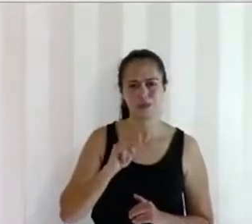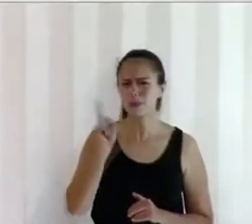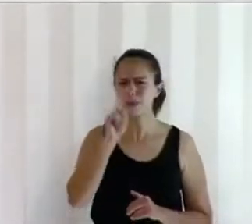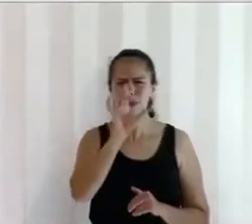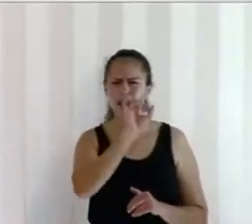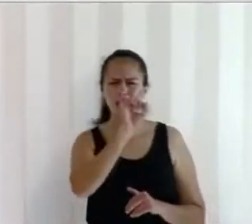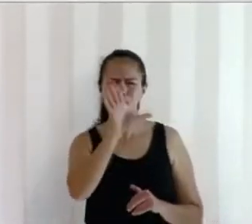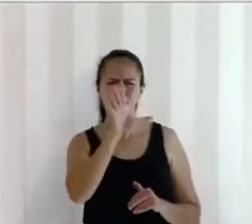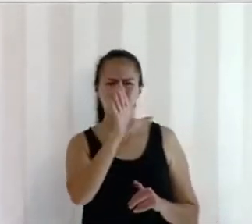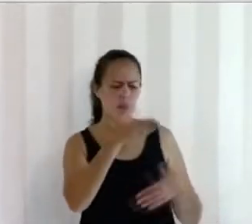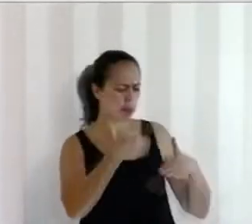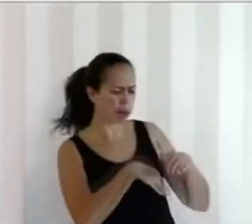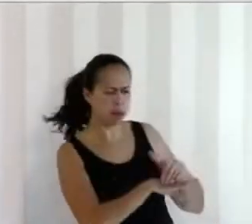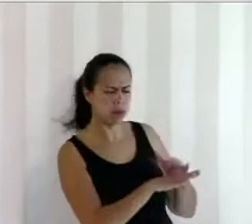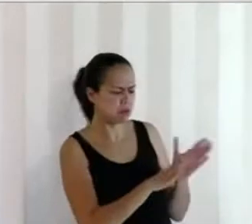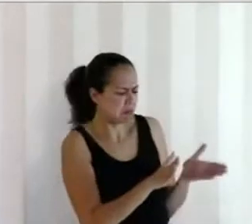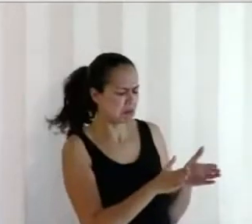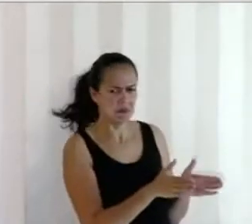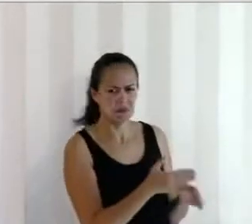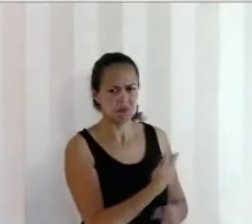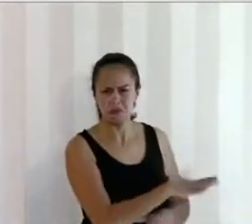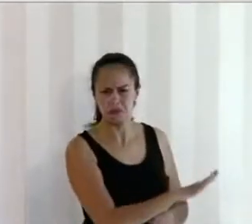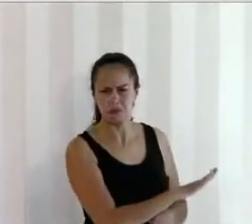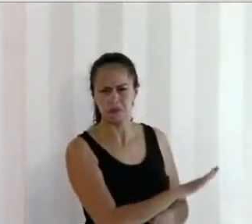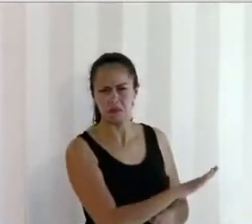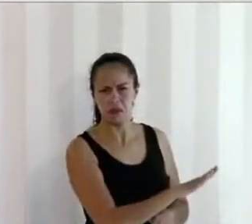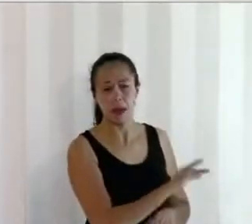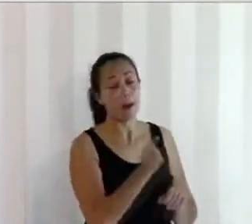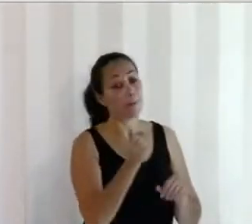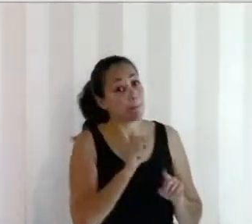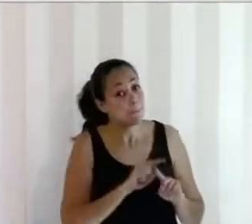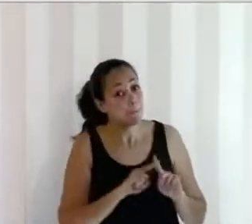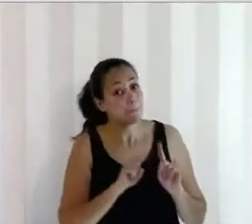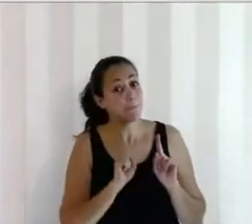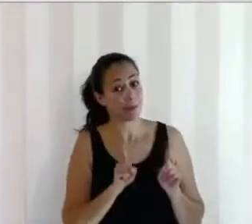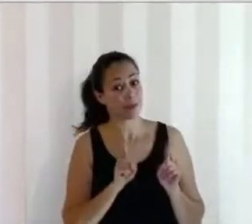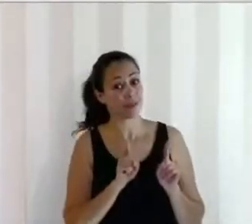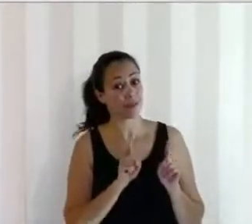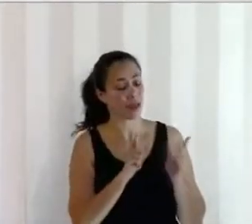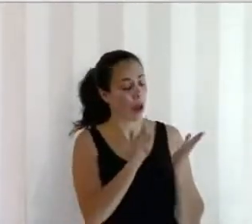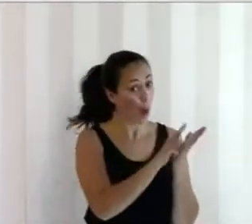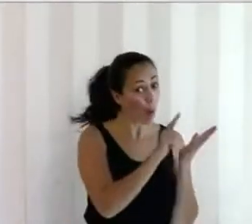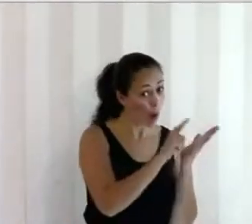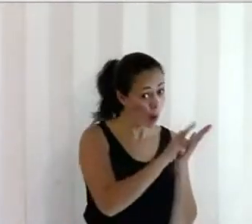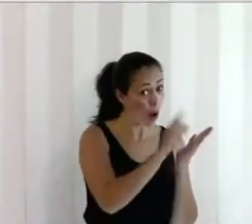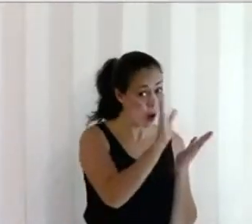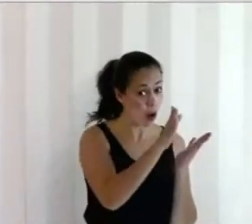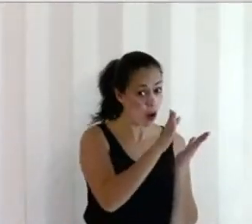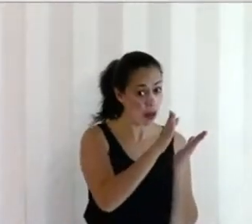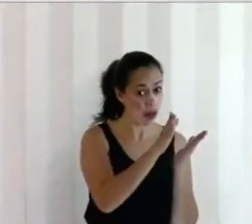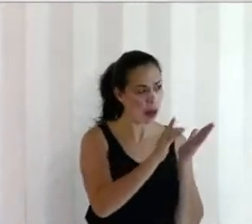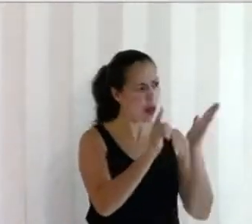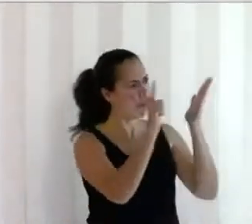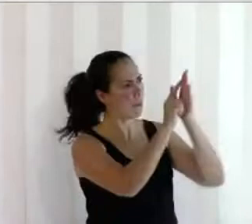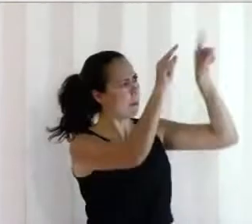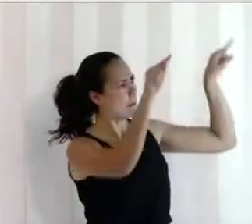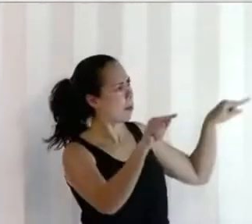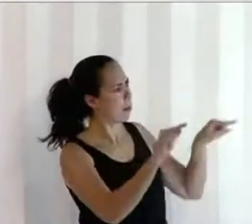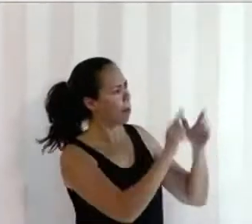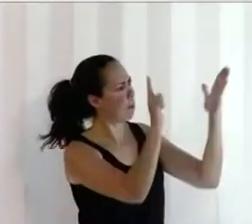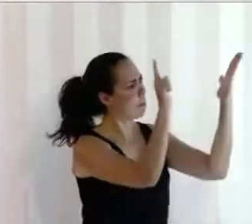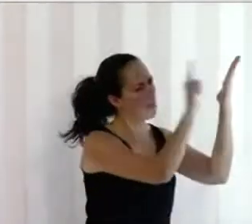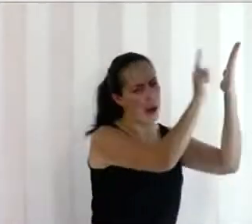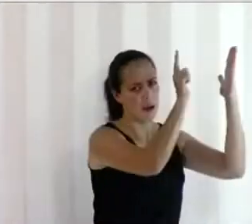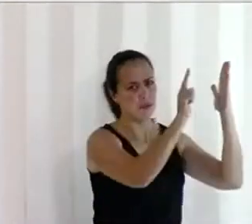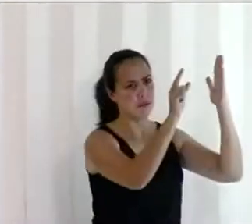O centro dessa dinâmica é que esta folha de papel ficará aos olhos do seu filho, da sua filha e talvez